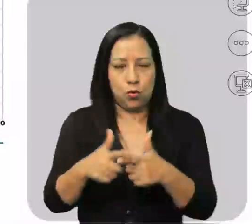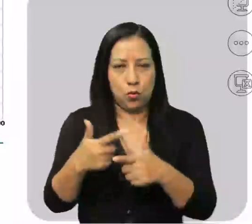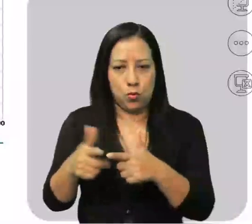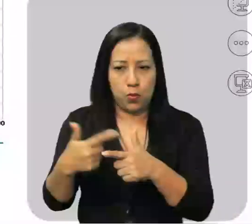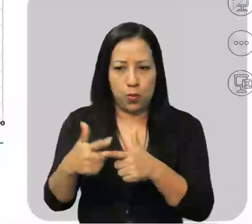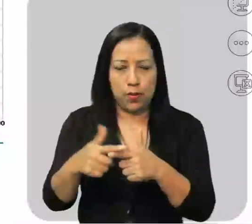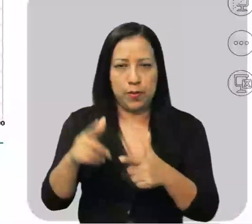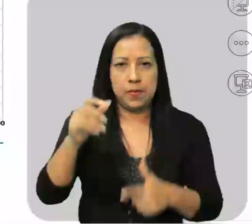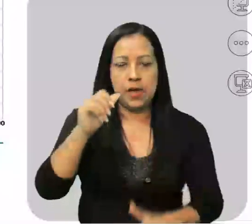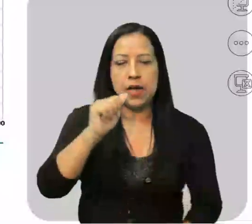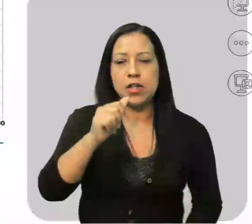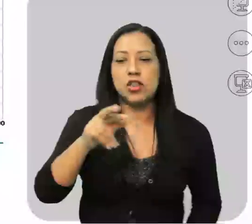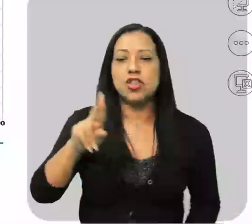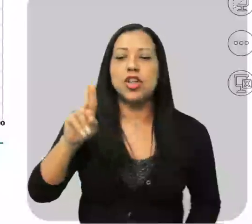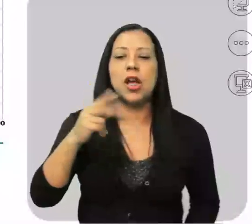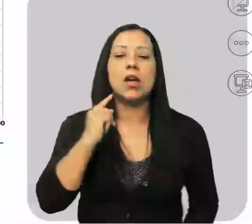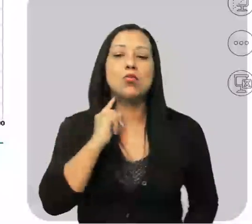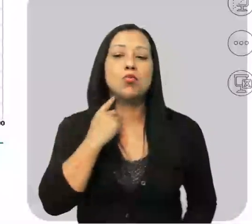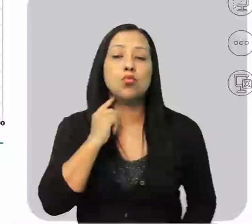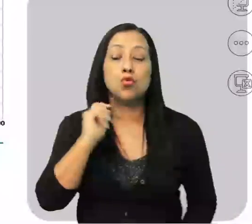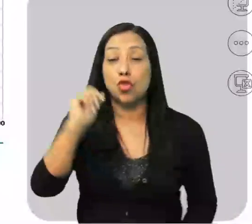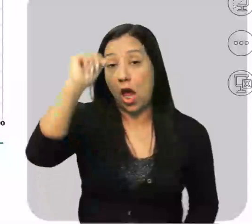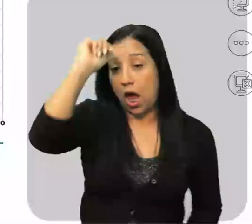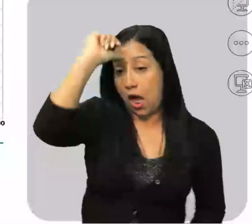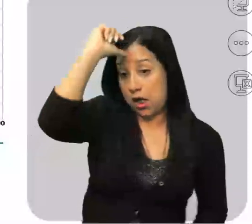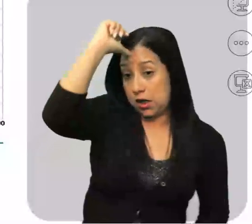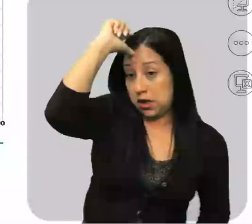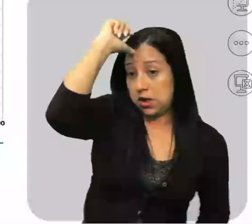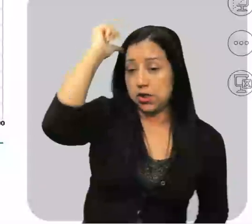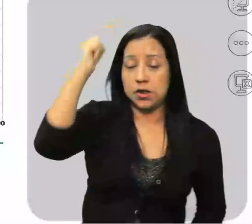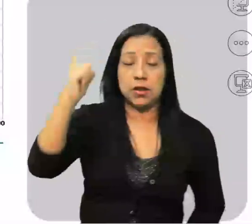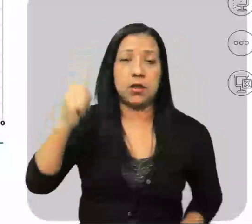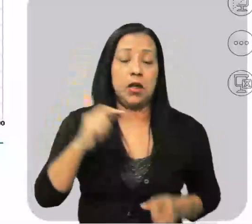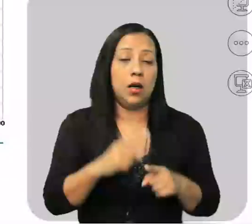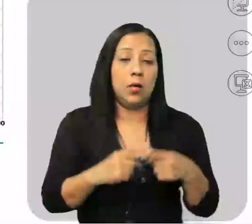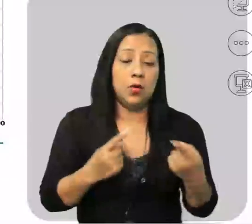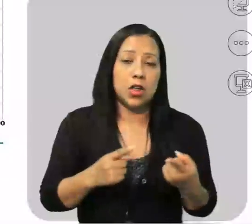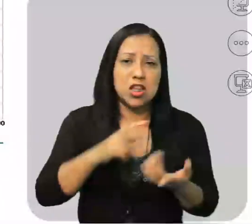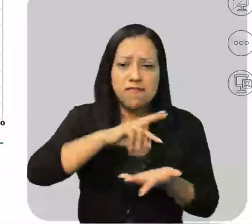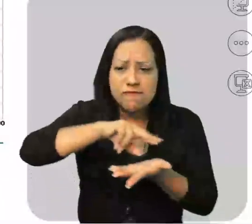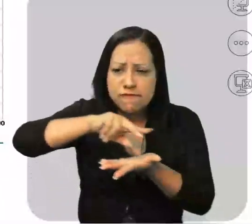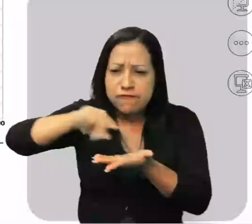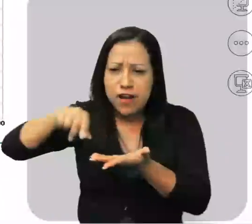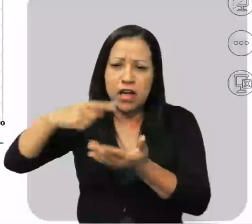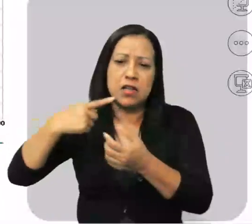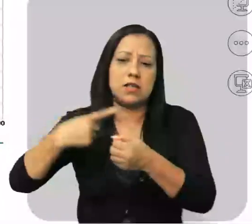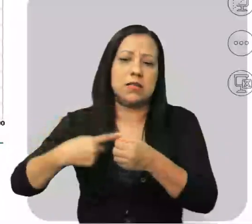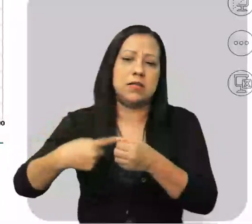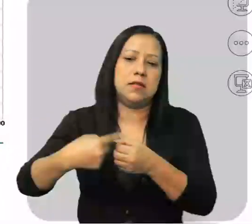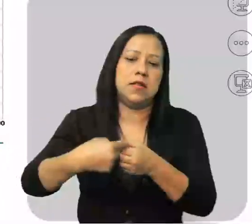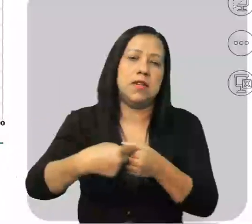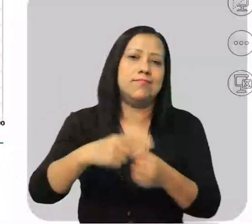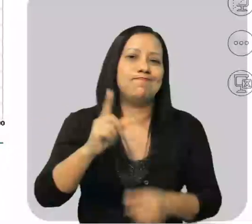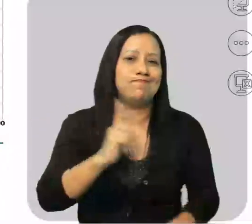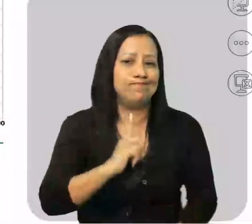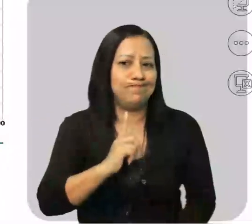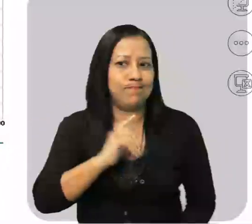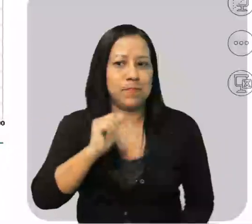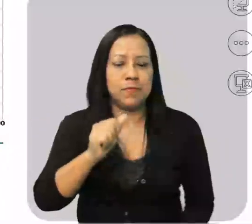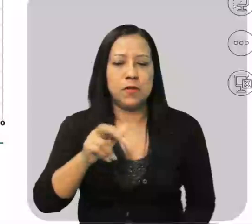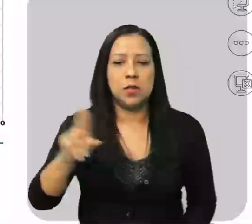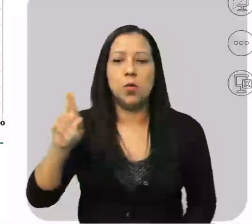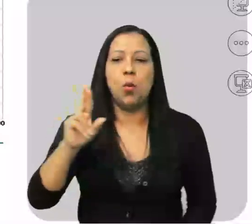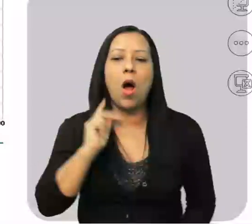o problema de ar mais sério no mundo aí, com relação à poluição, né, é a Índia, porque tem várias